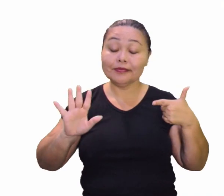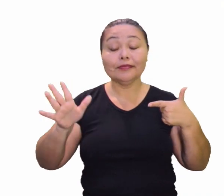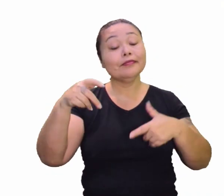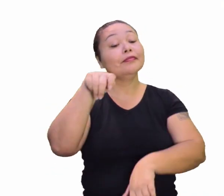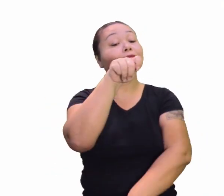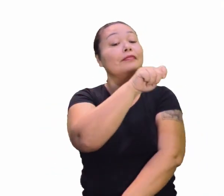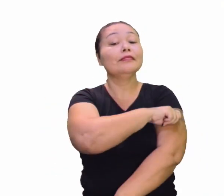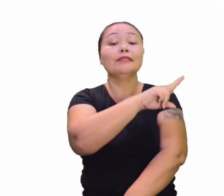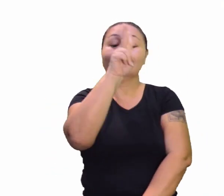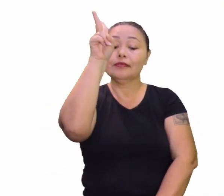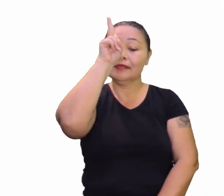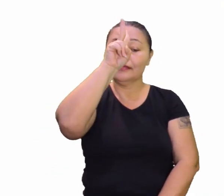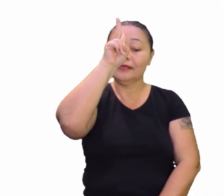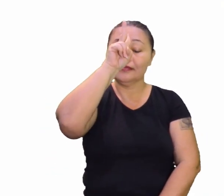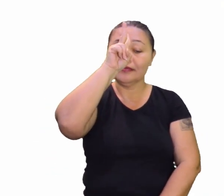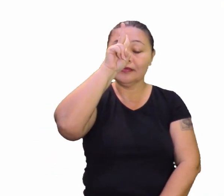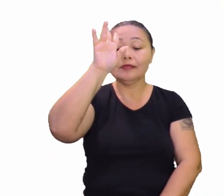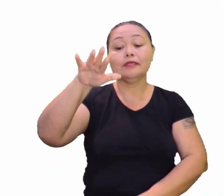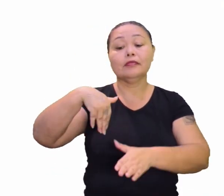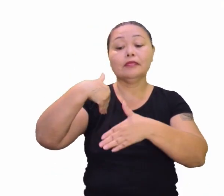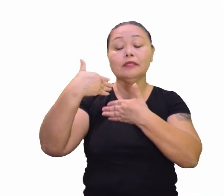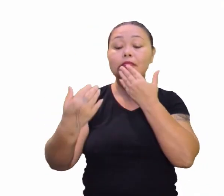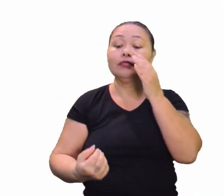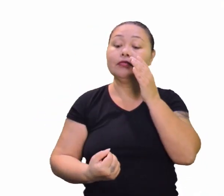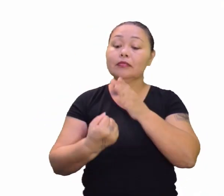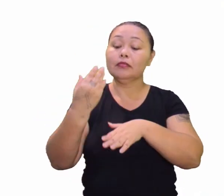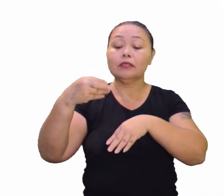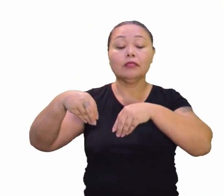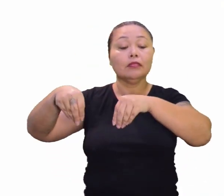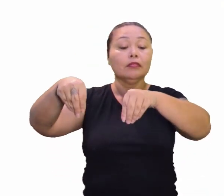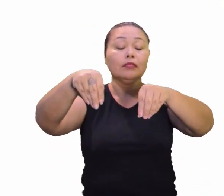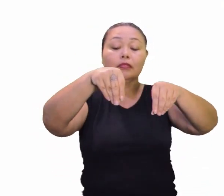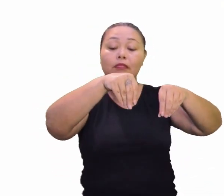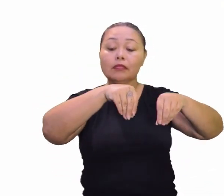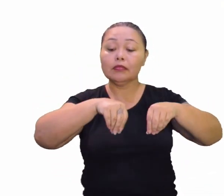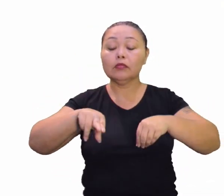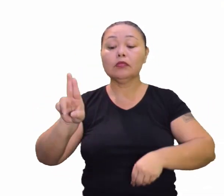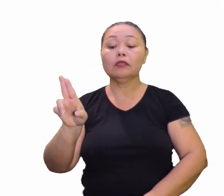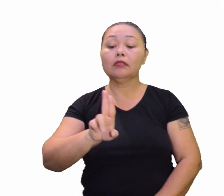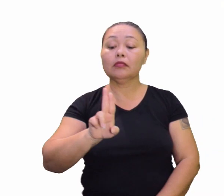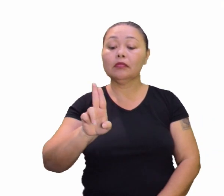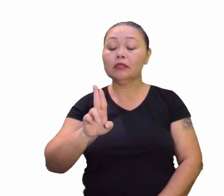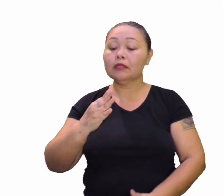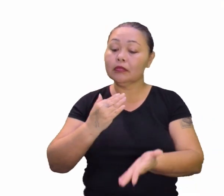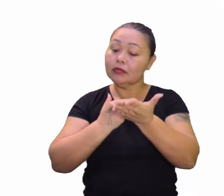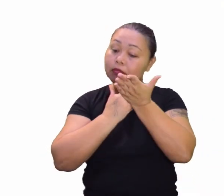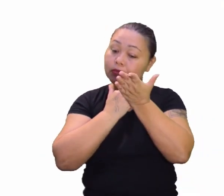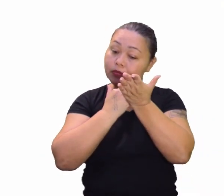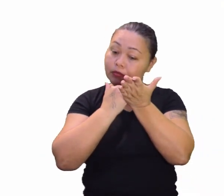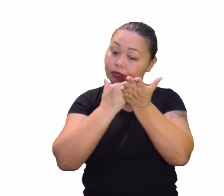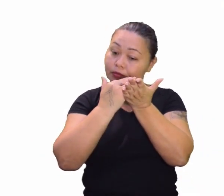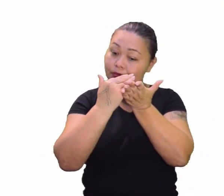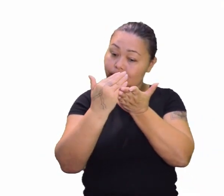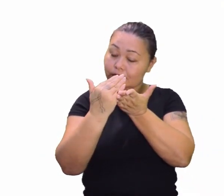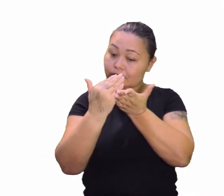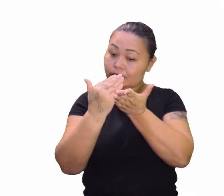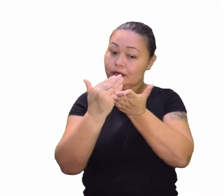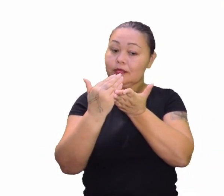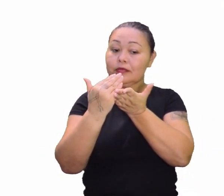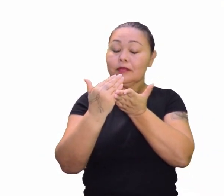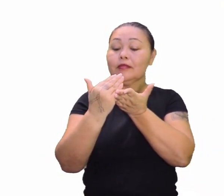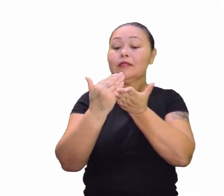O aluno vai lembrar que quando foi criado o território, o nome inicial dele